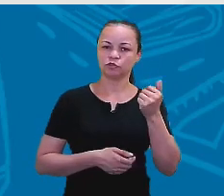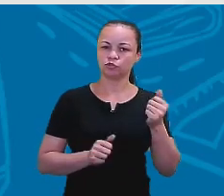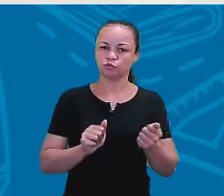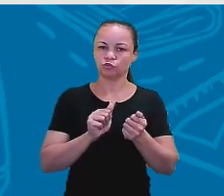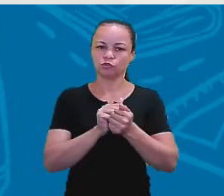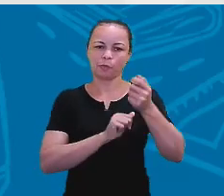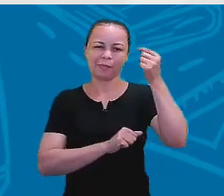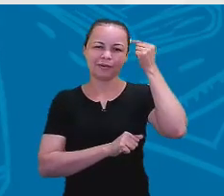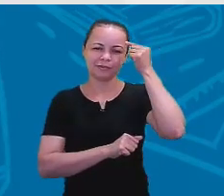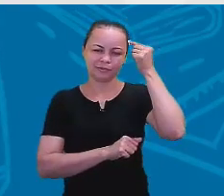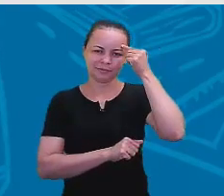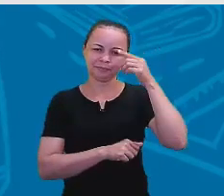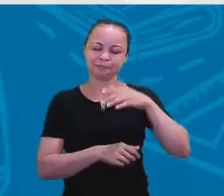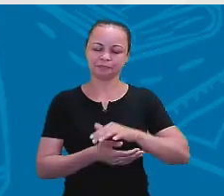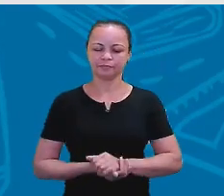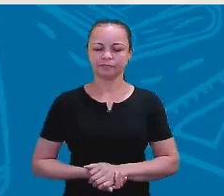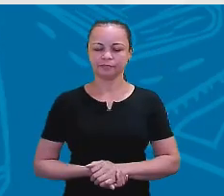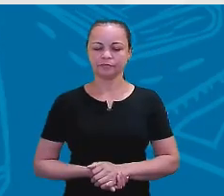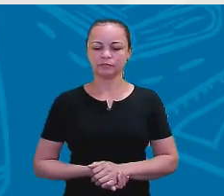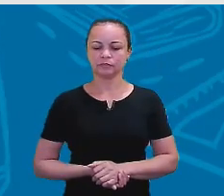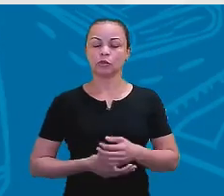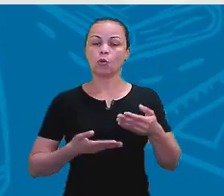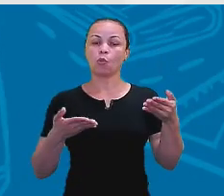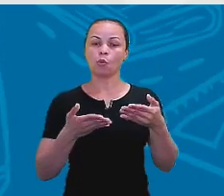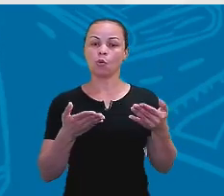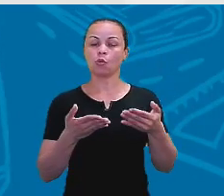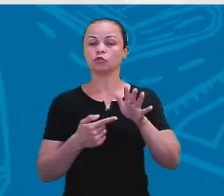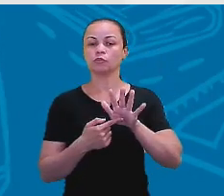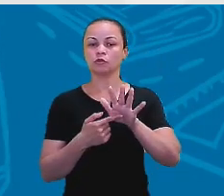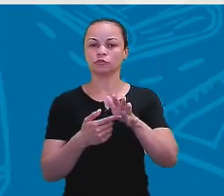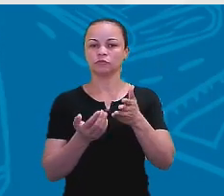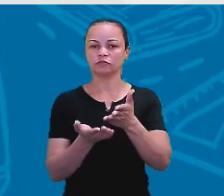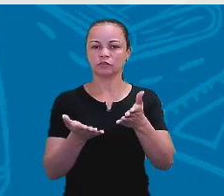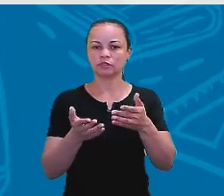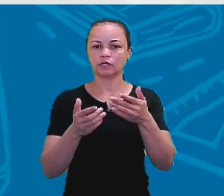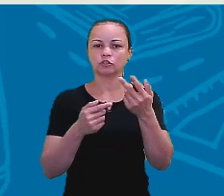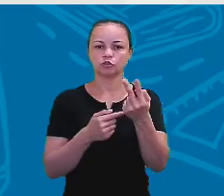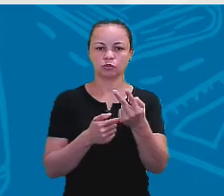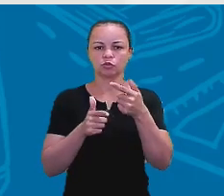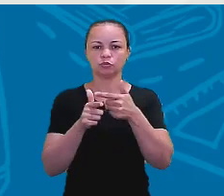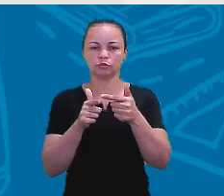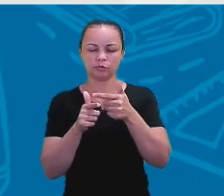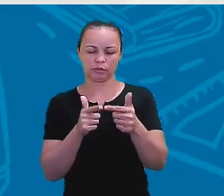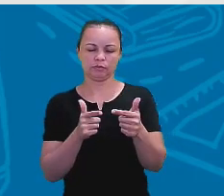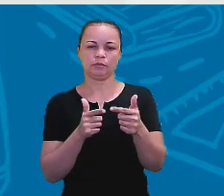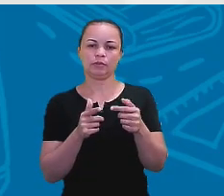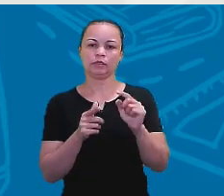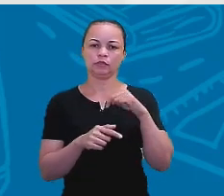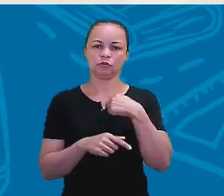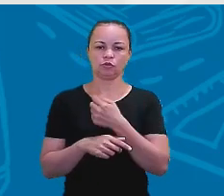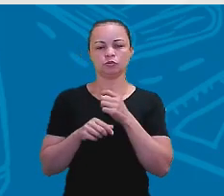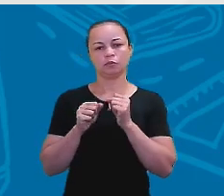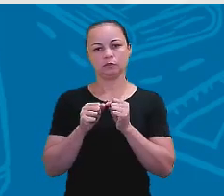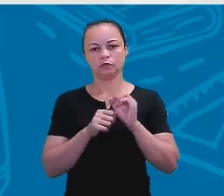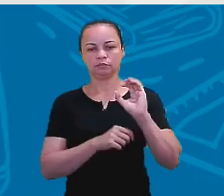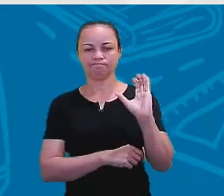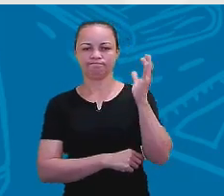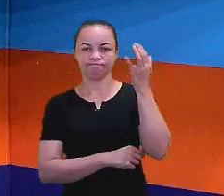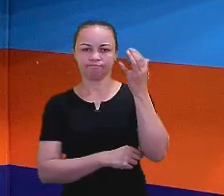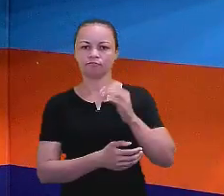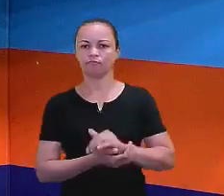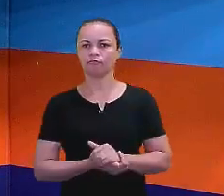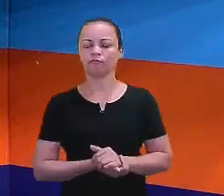um pouco. Hoje eu trago dois probleminhas aqui para que a gente possa resolver, tá? Um